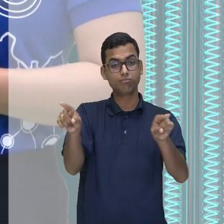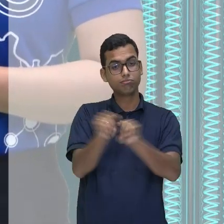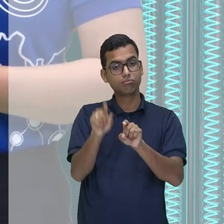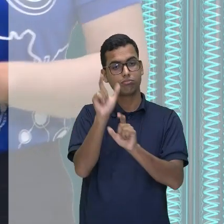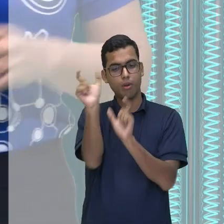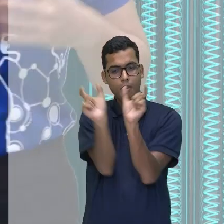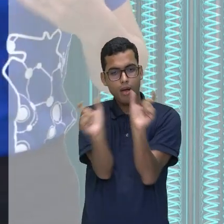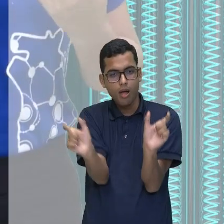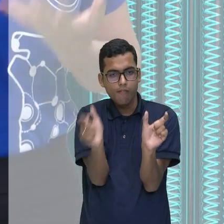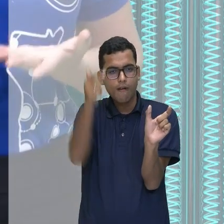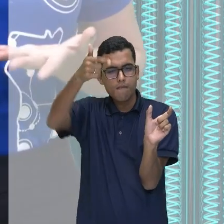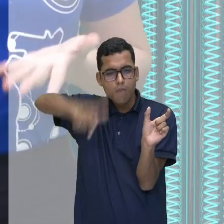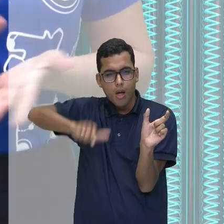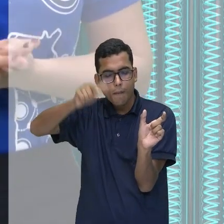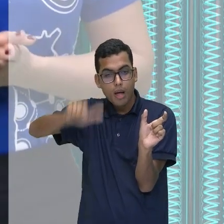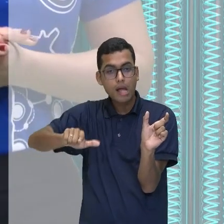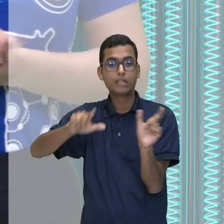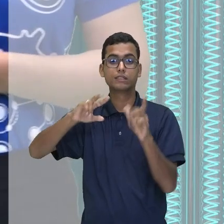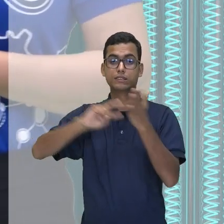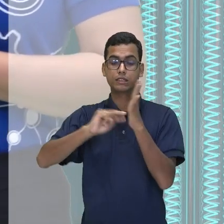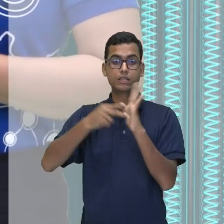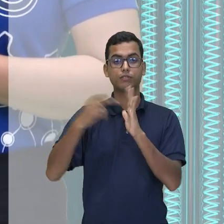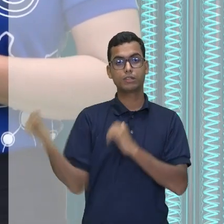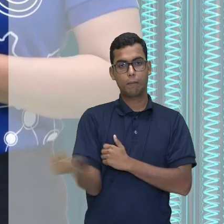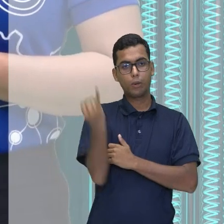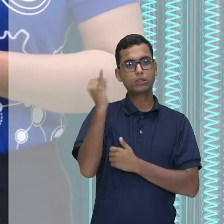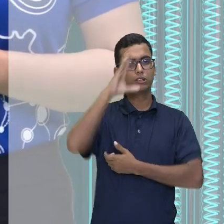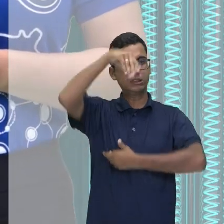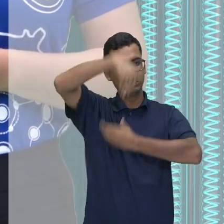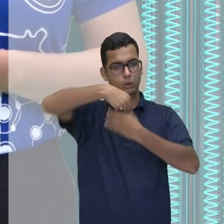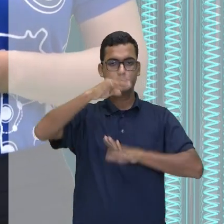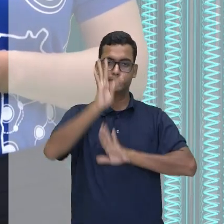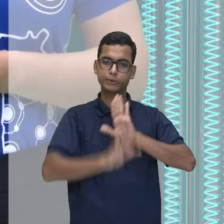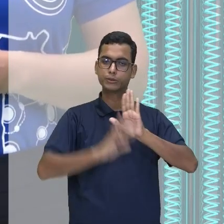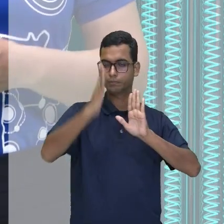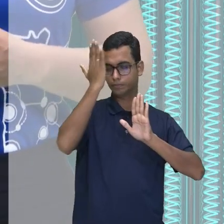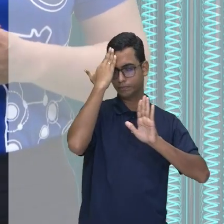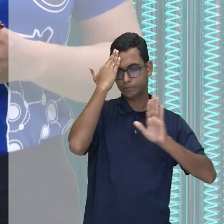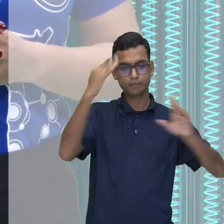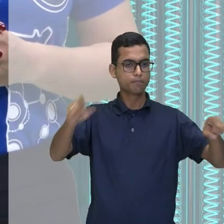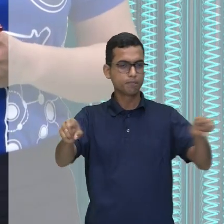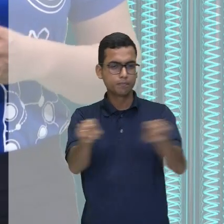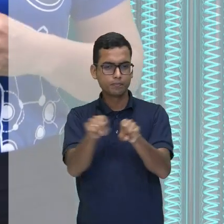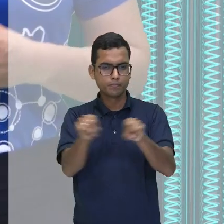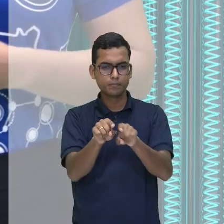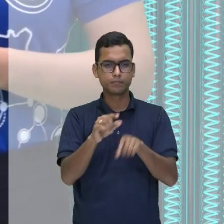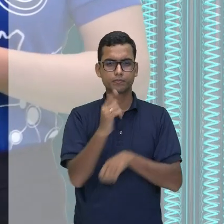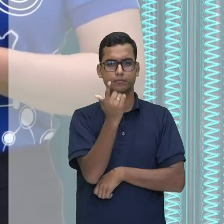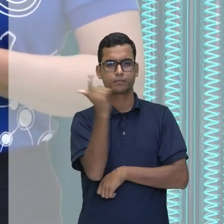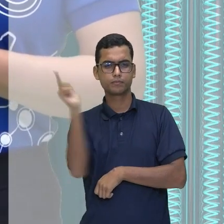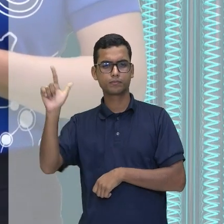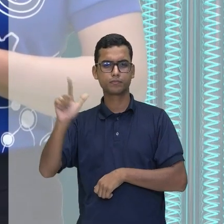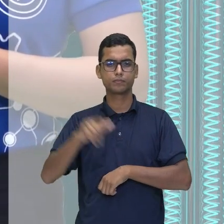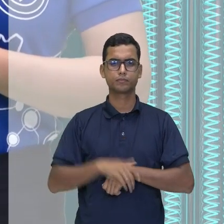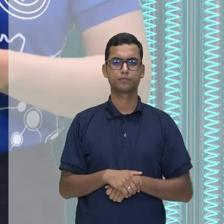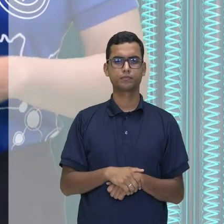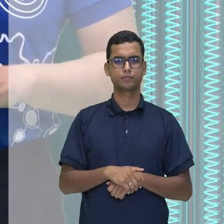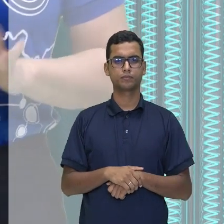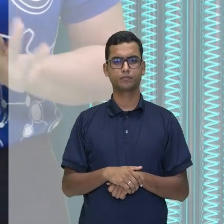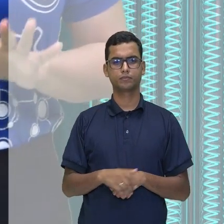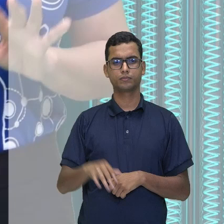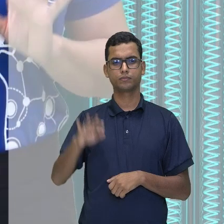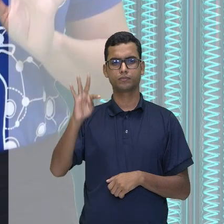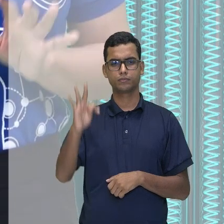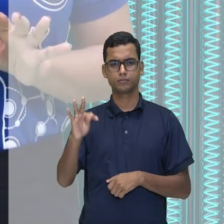dizer que essa palavra é uma palavra-chave aqui dentro do texto. Temos ainda activities, o que mais?